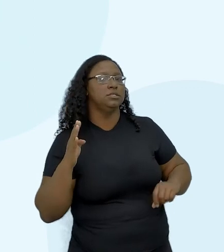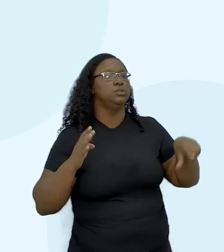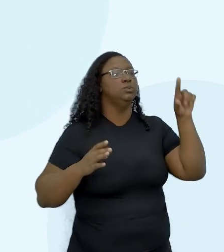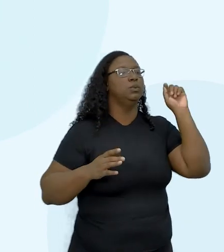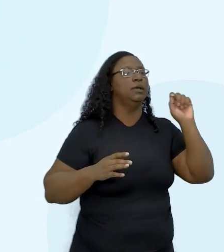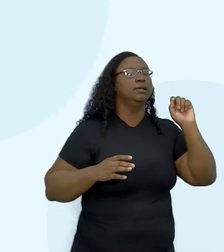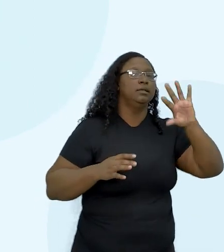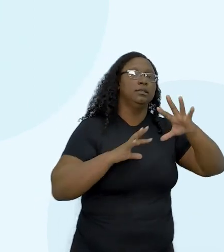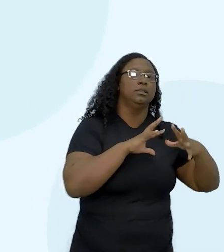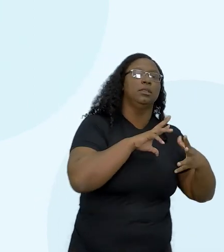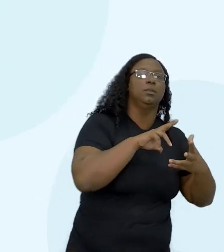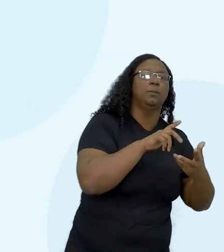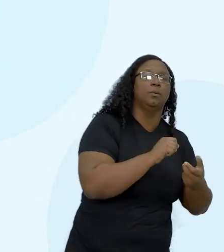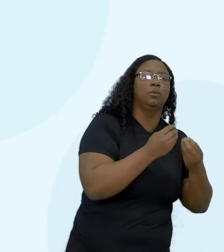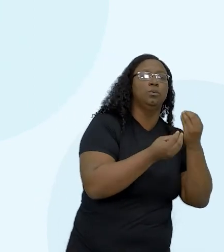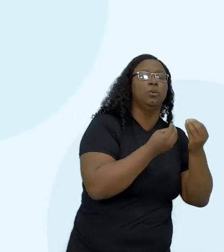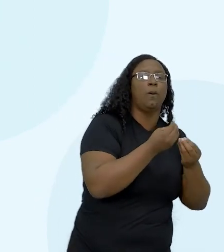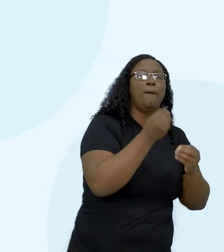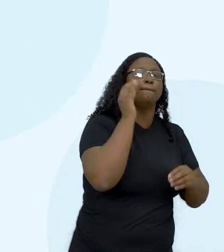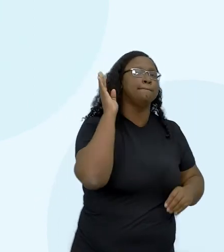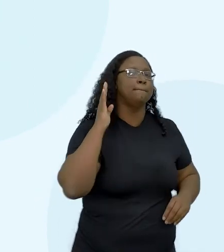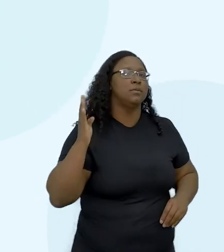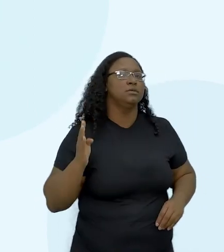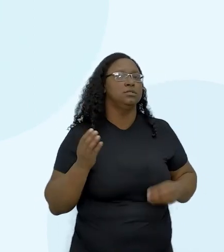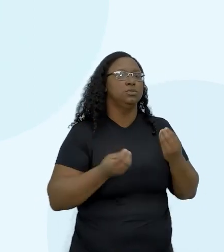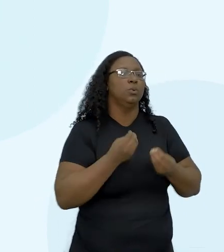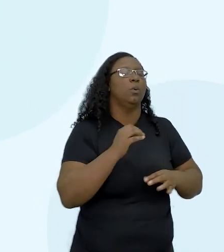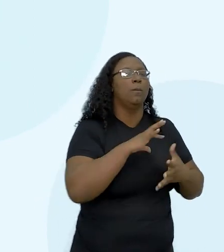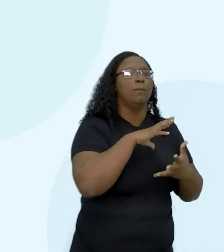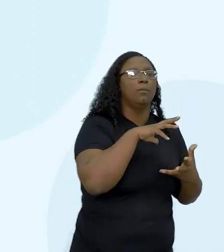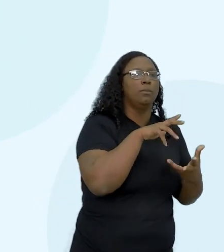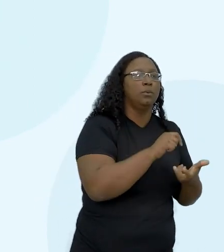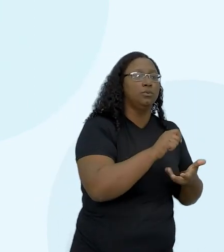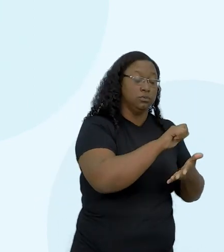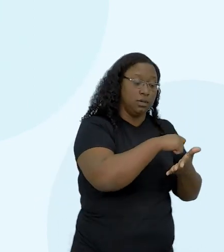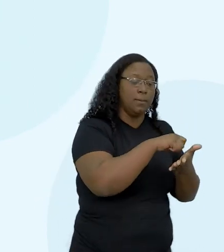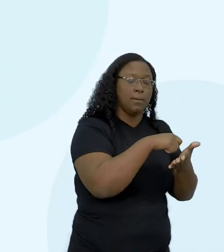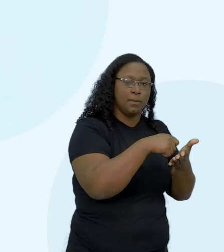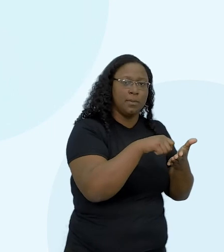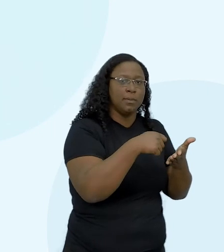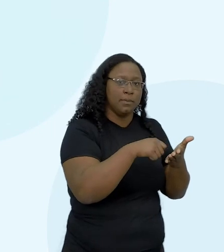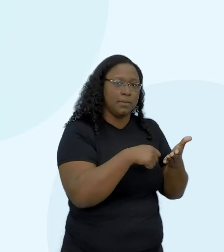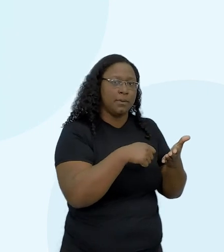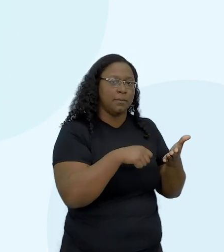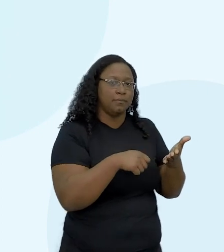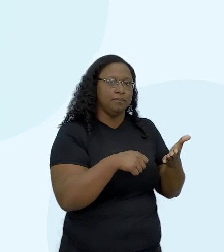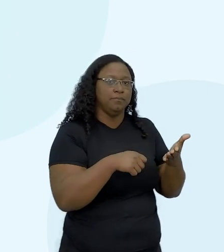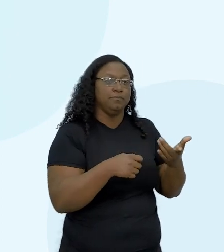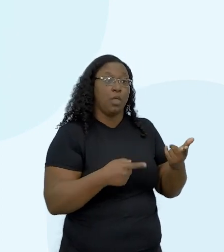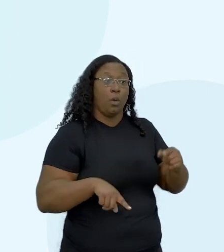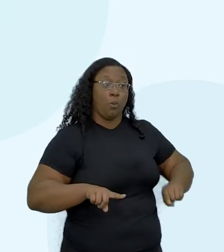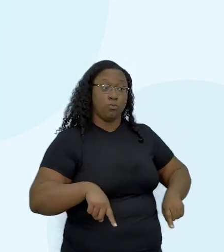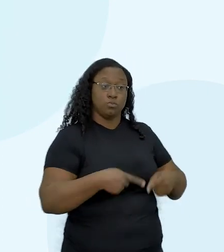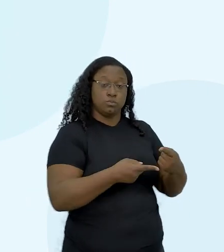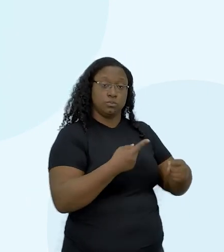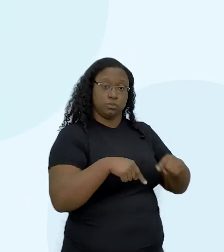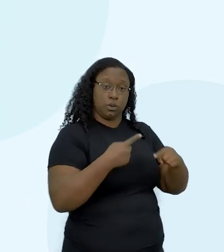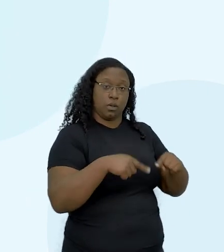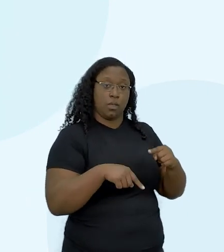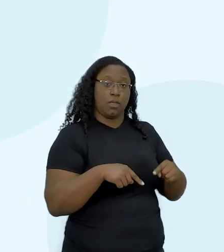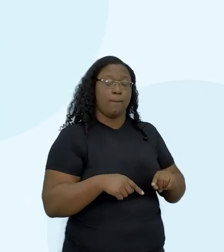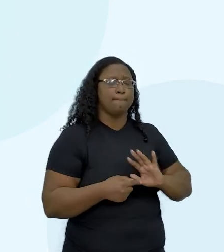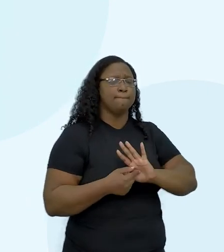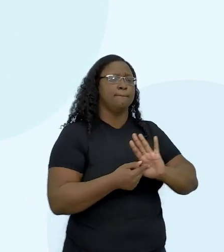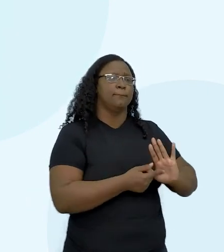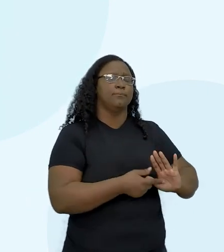mundo, como que é a do Brasil, como que é a do mundo, né? Falando principalmente, você pode argumentar quais são os motivos pelos